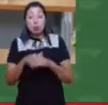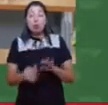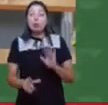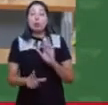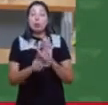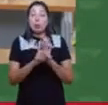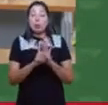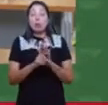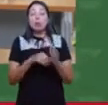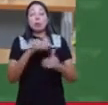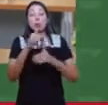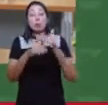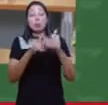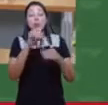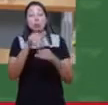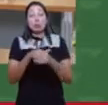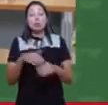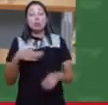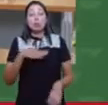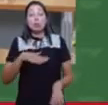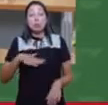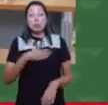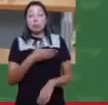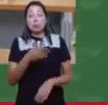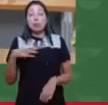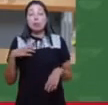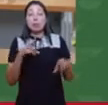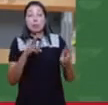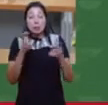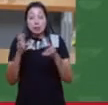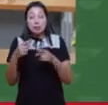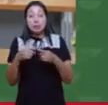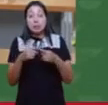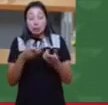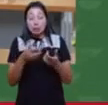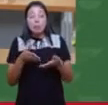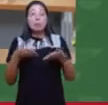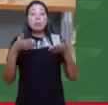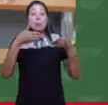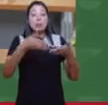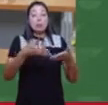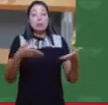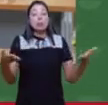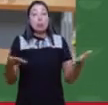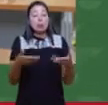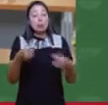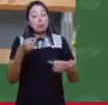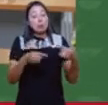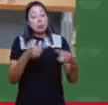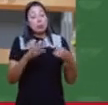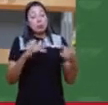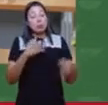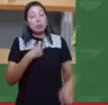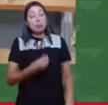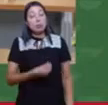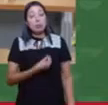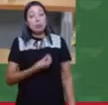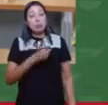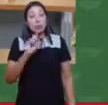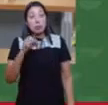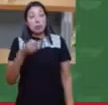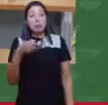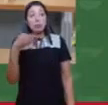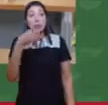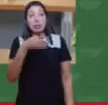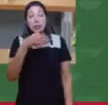legislação, é o processo eleitoral. Eu gostaria que vocês abordassem isso, porque isso faz parte desse momento político que nós estamos vivendo. Depois nós vamos